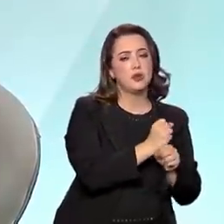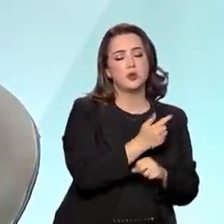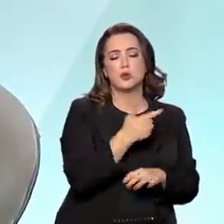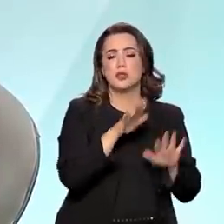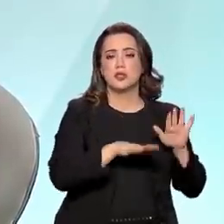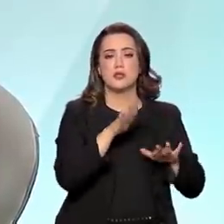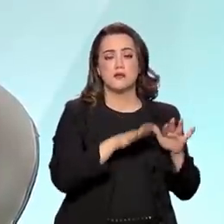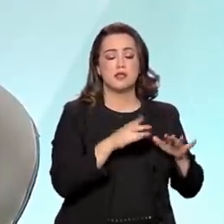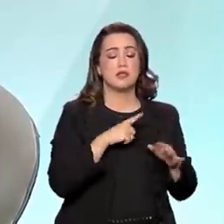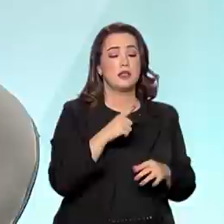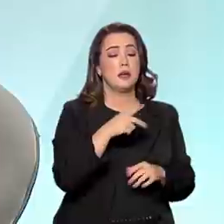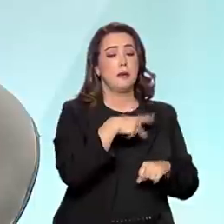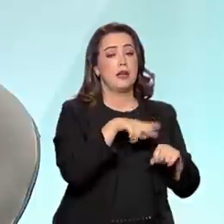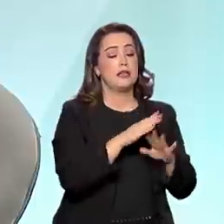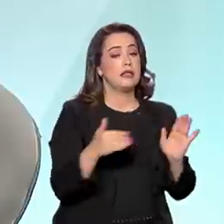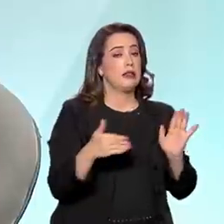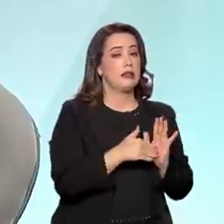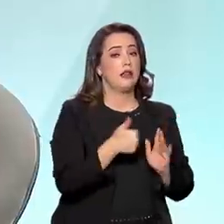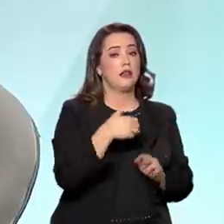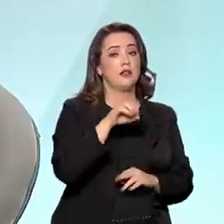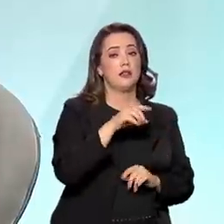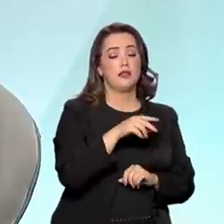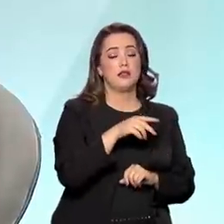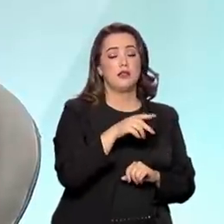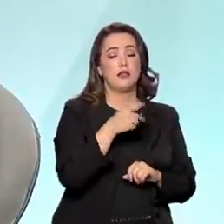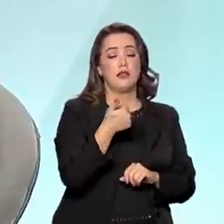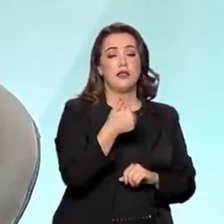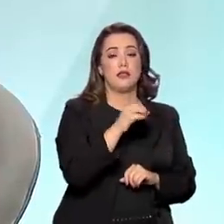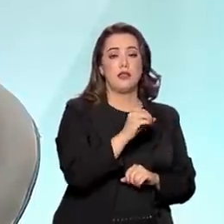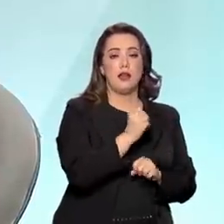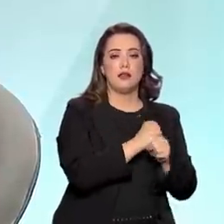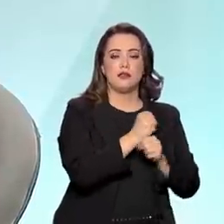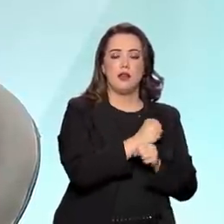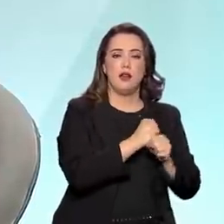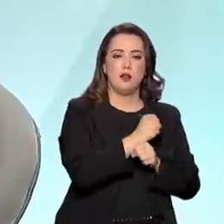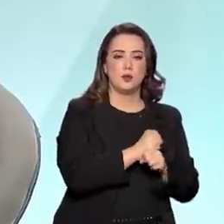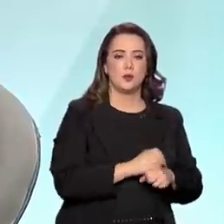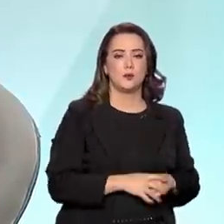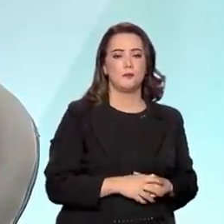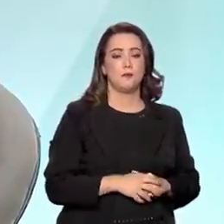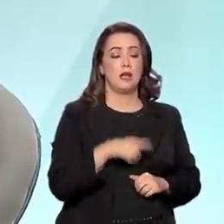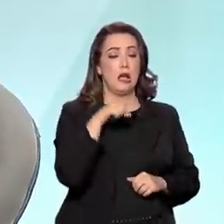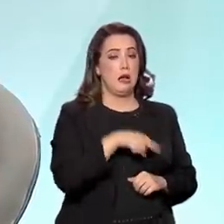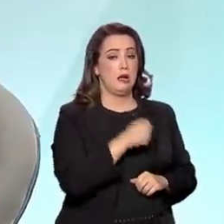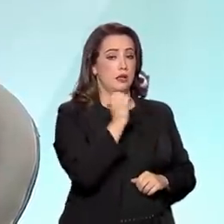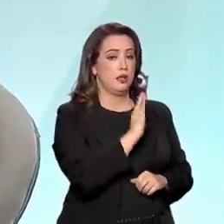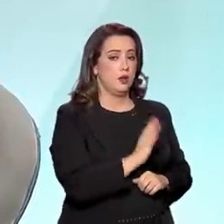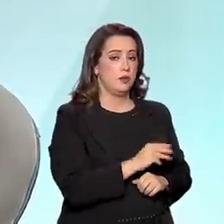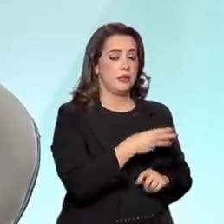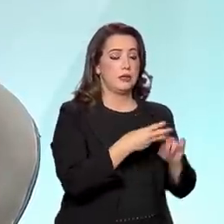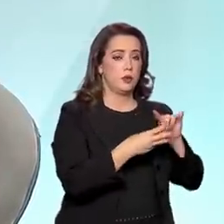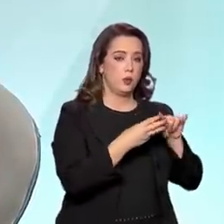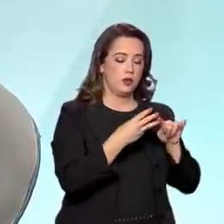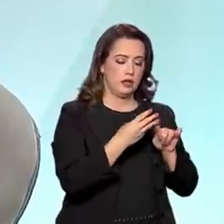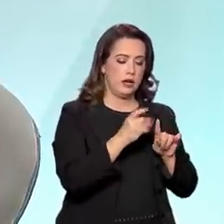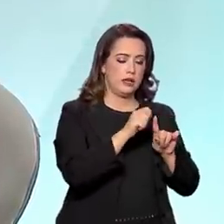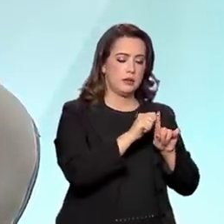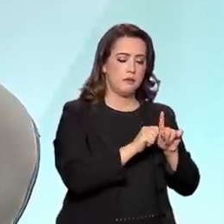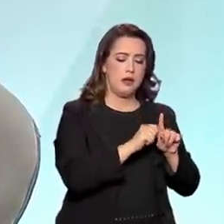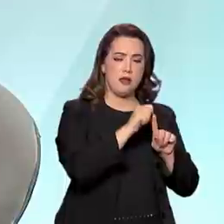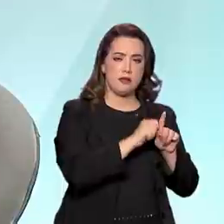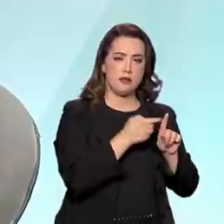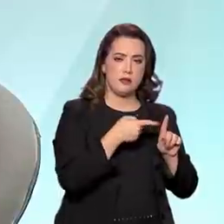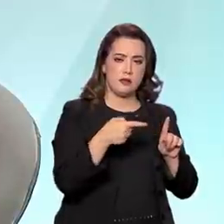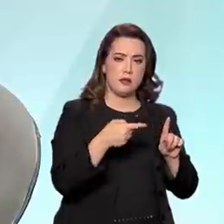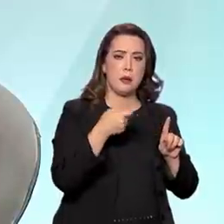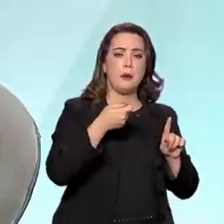países existem daí para 10 anos né o primeiro ano faz um período de três meses obrigatório né Igual e depois anualmente ele